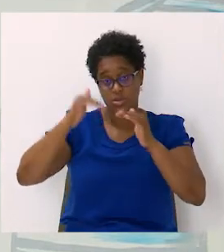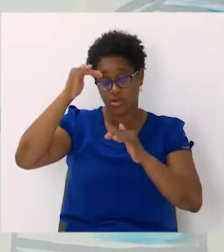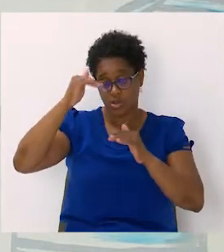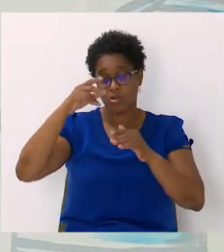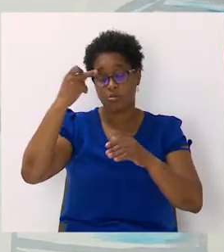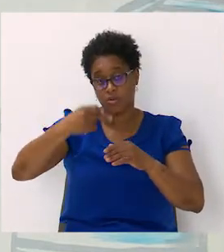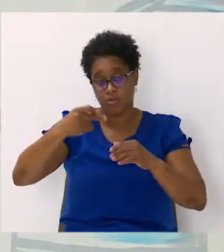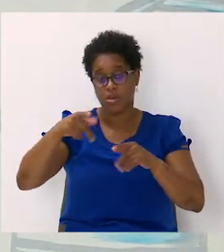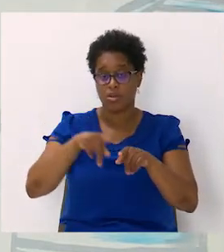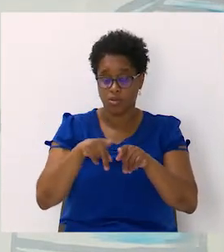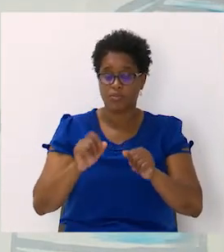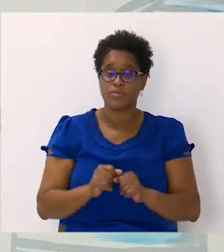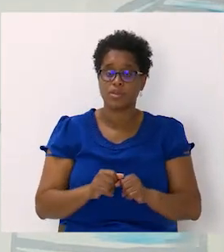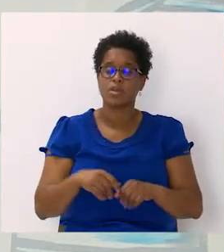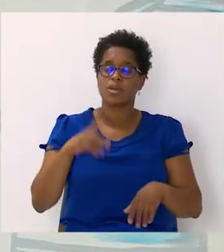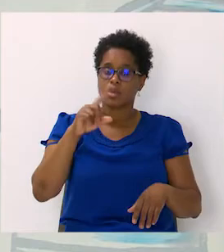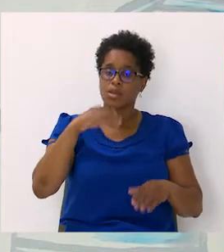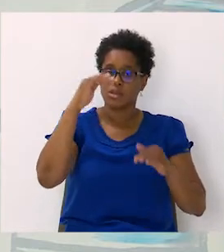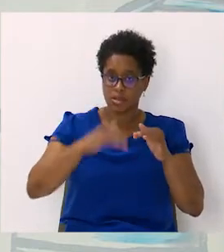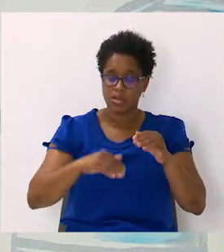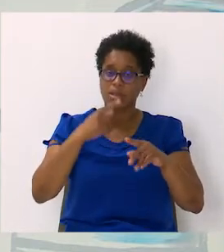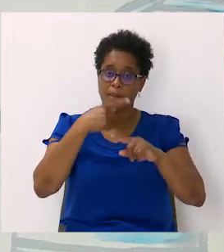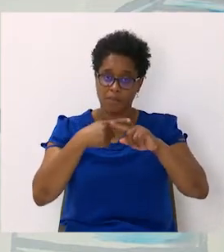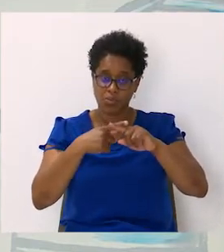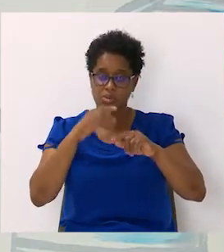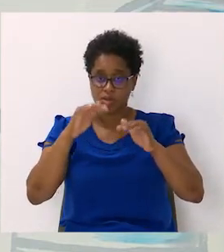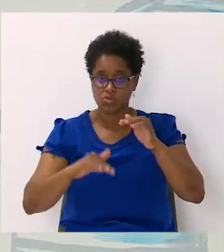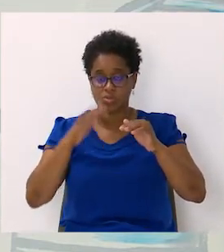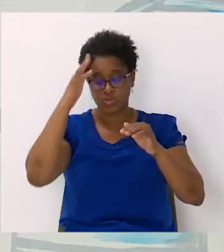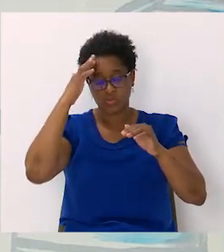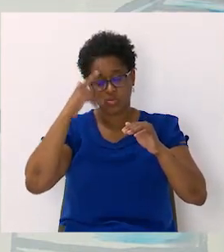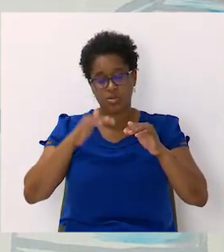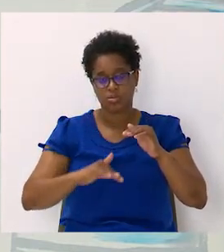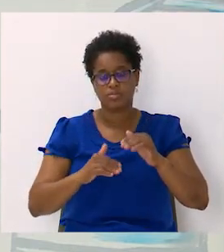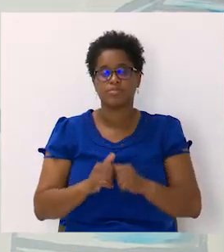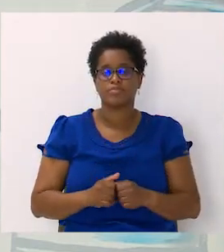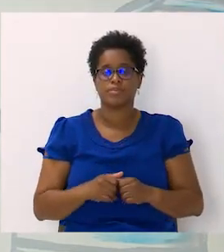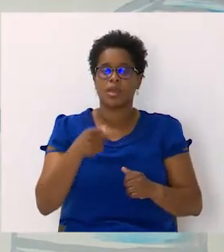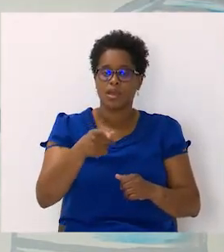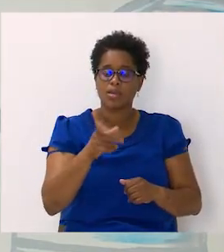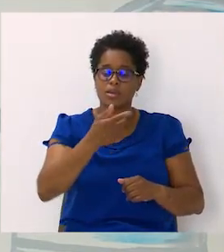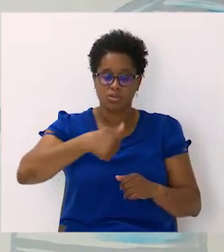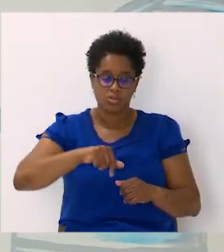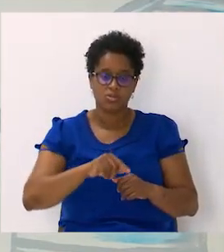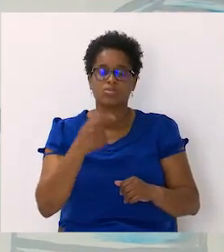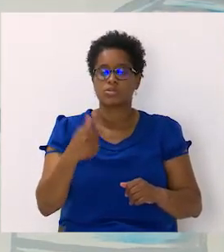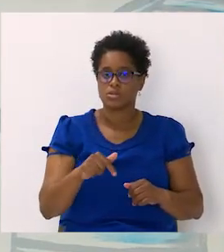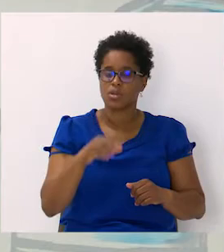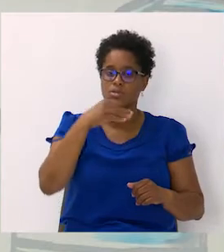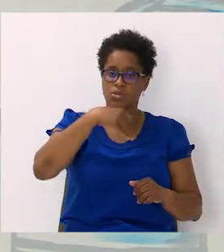expoentes e vamos multiplicar as bases. Aqui, estamos